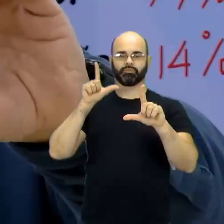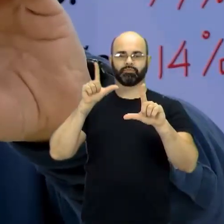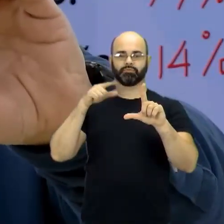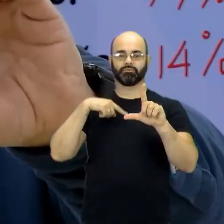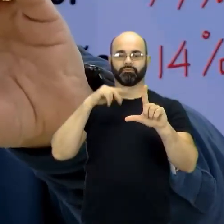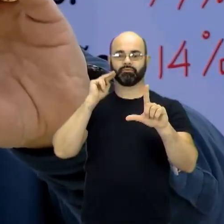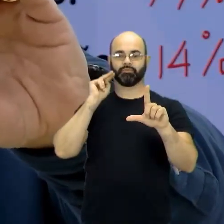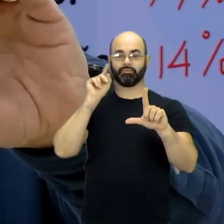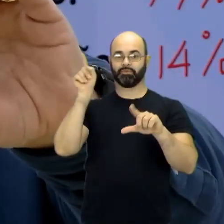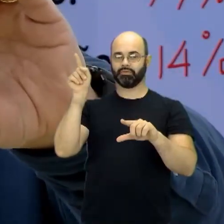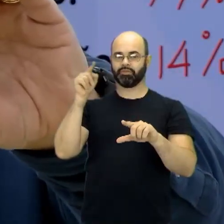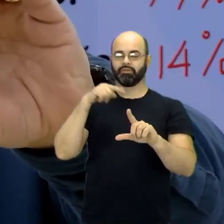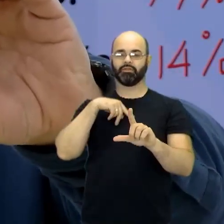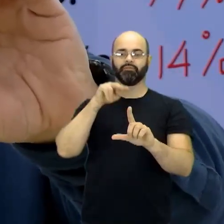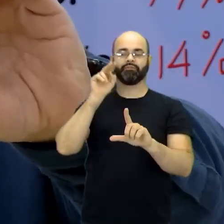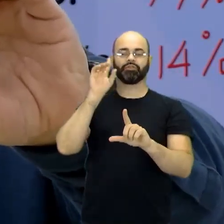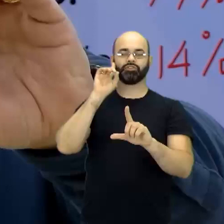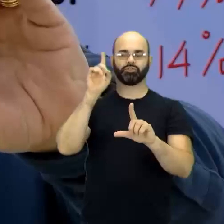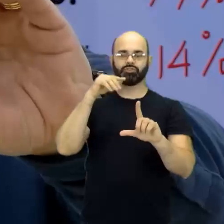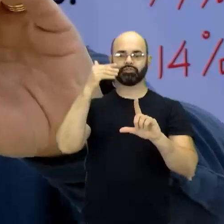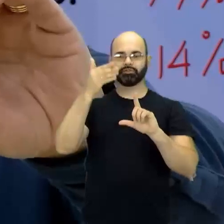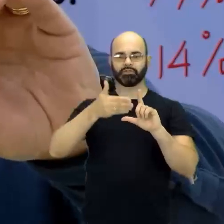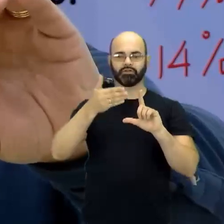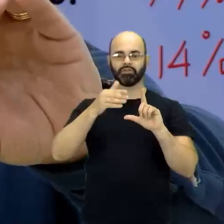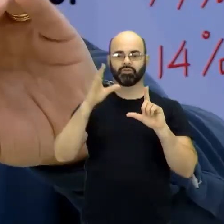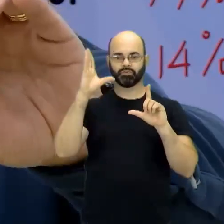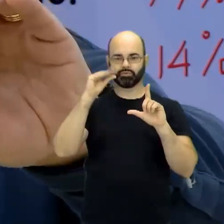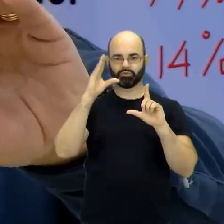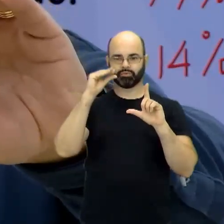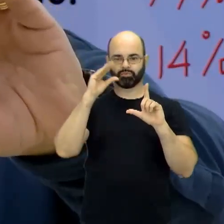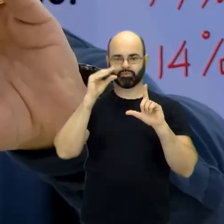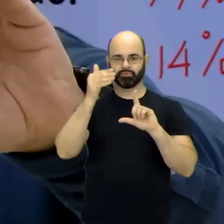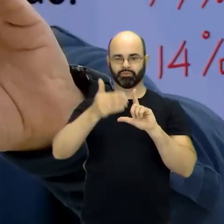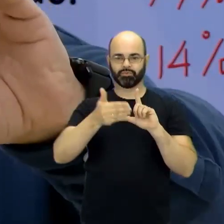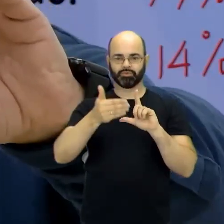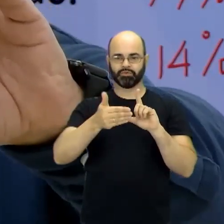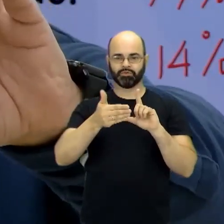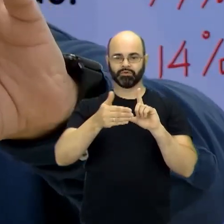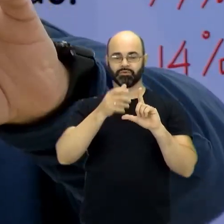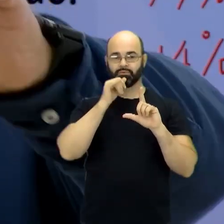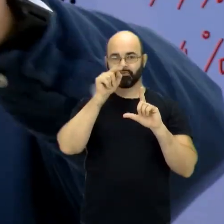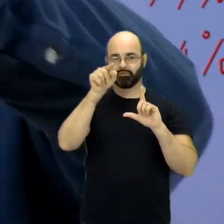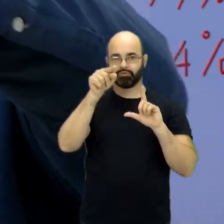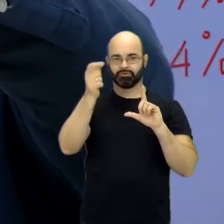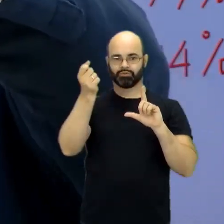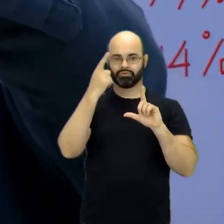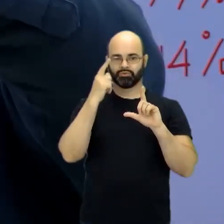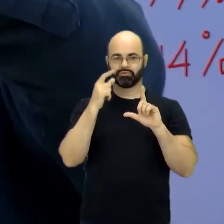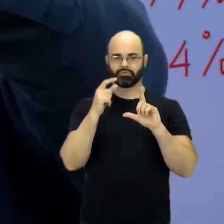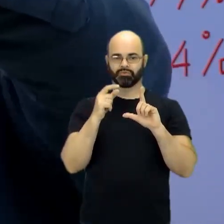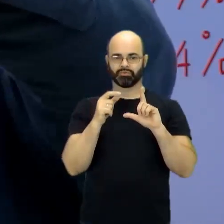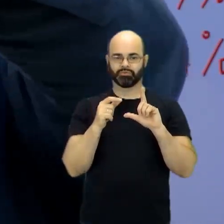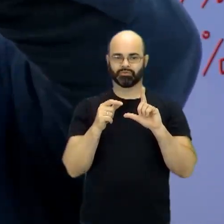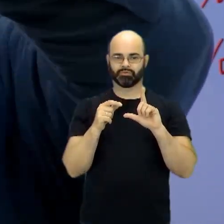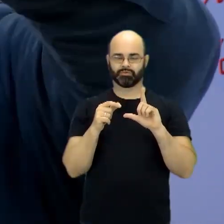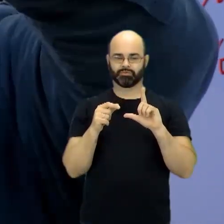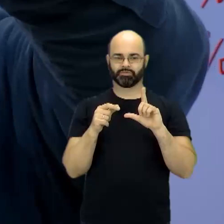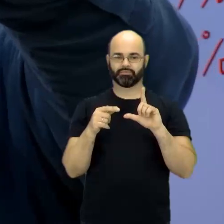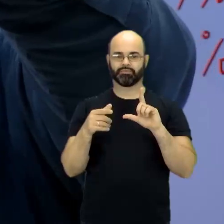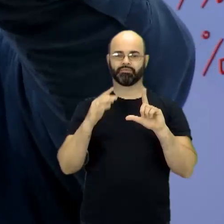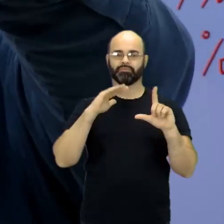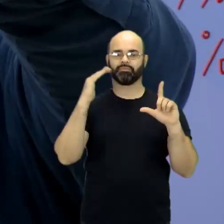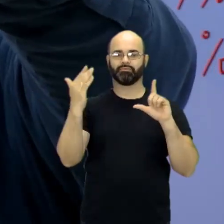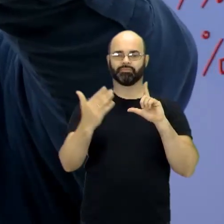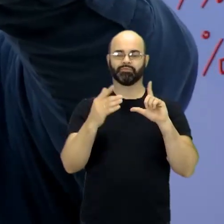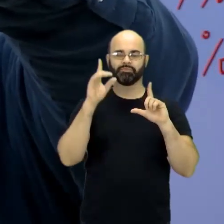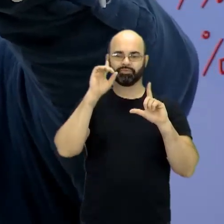vejo dia porque eu estou do lado de cá se você está se você é o sol aí você vem é um dia